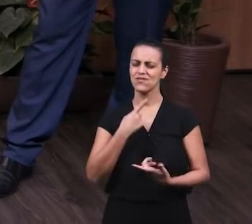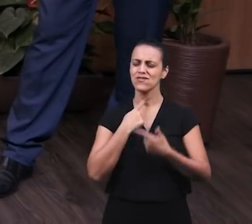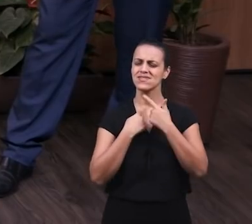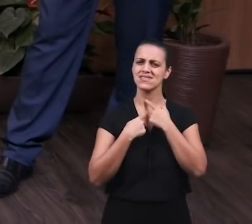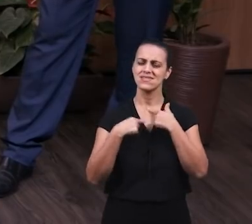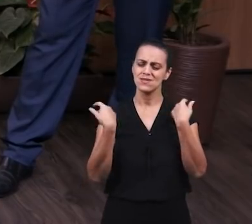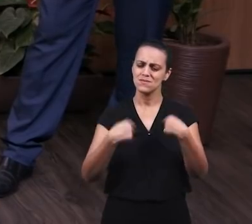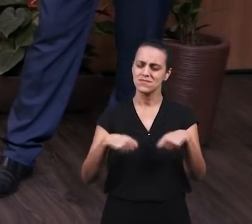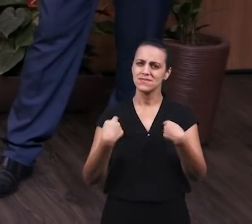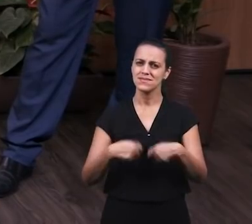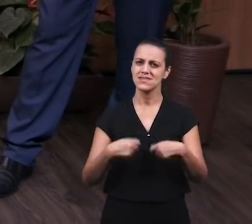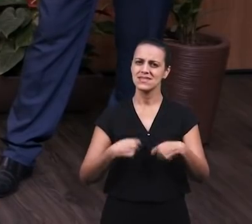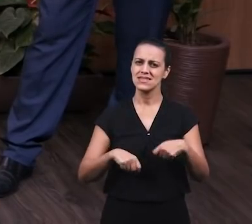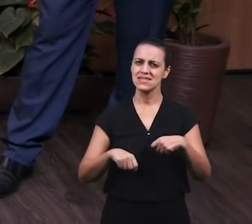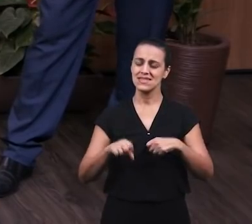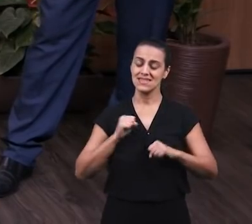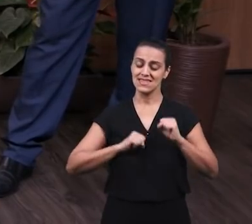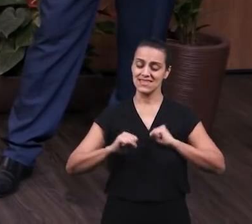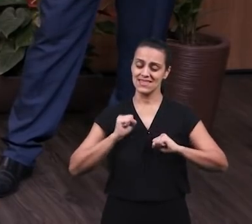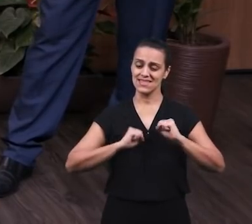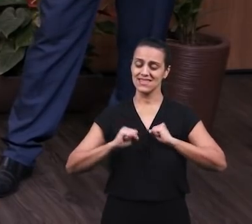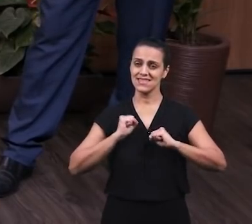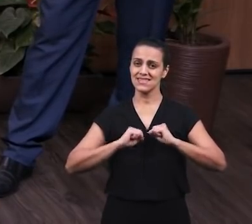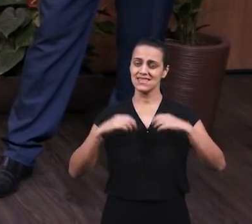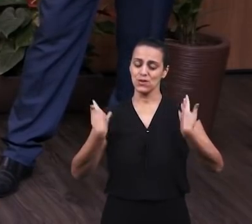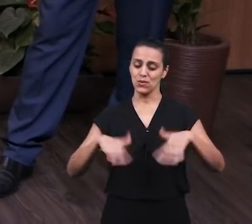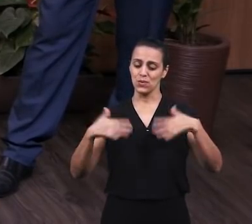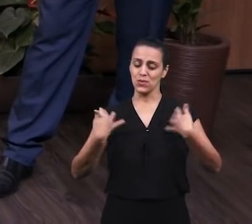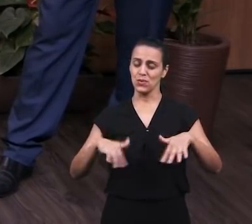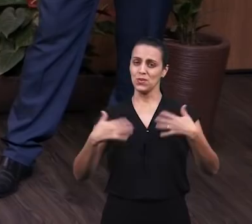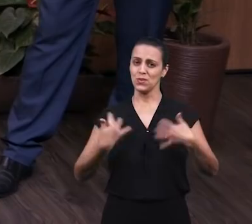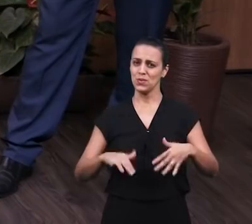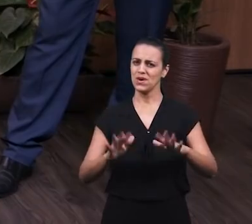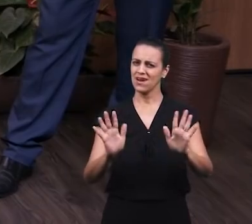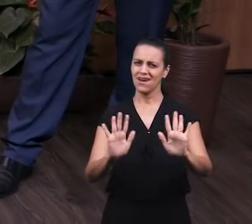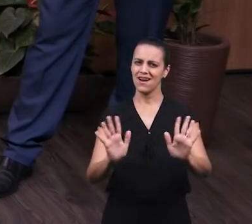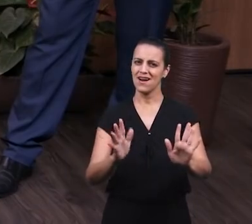sedenta, está aflita. Não desespere.